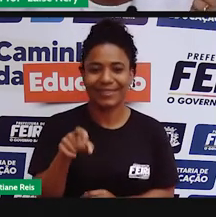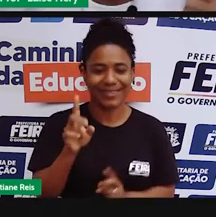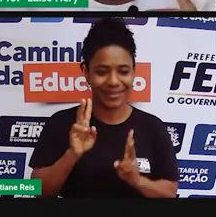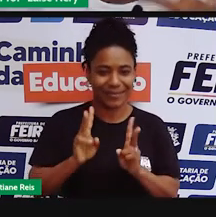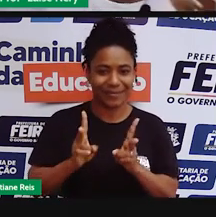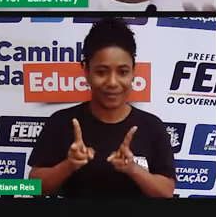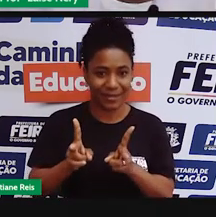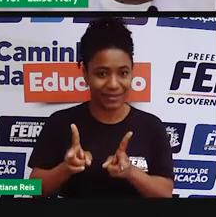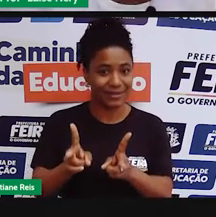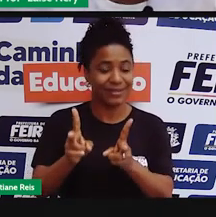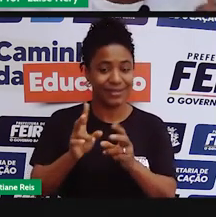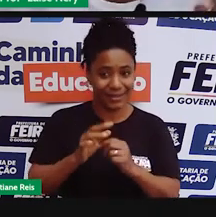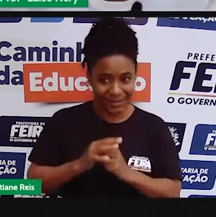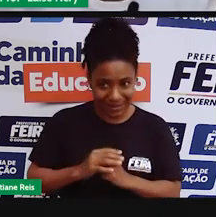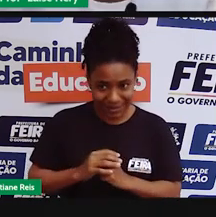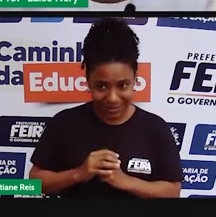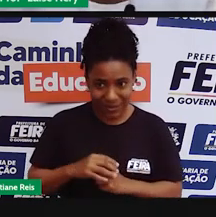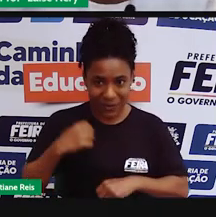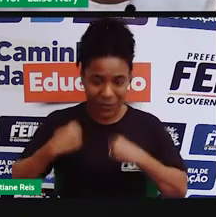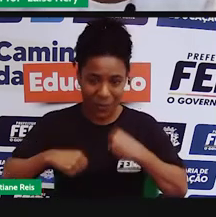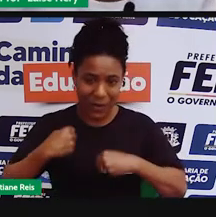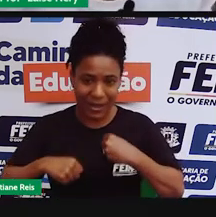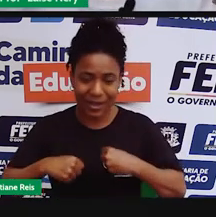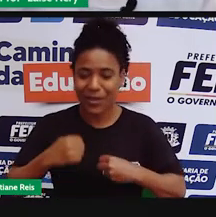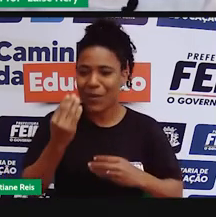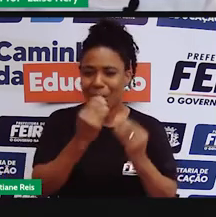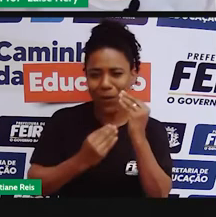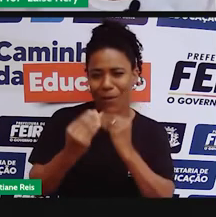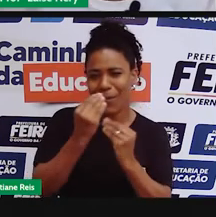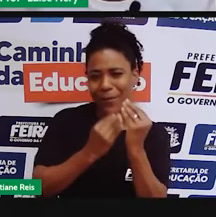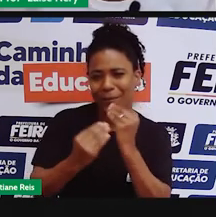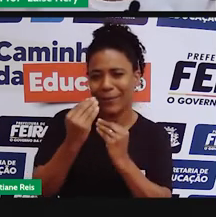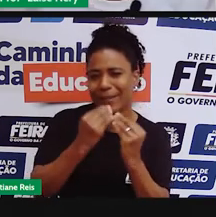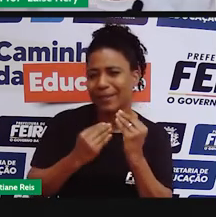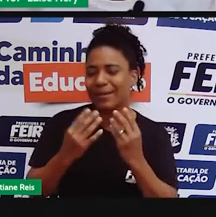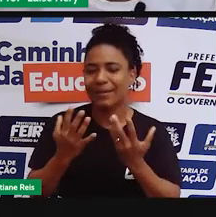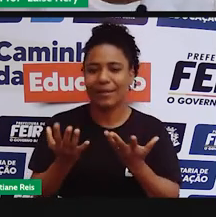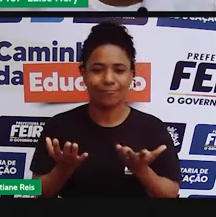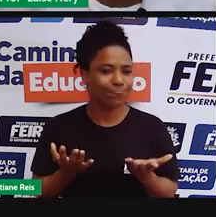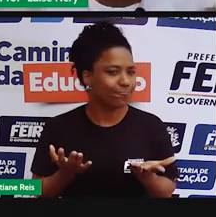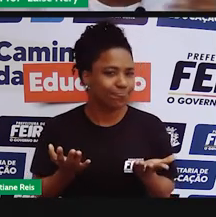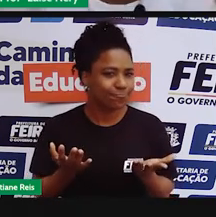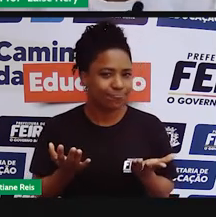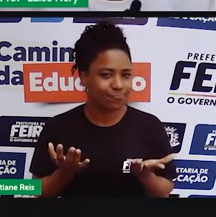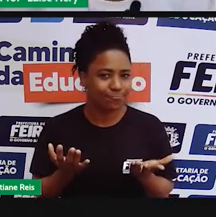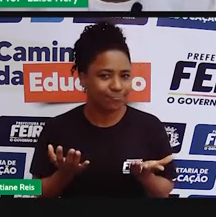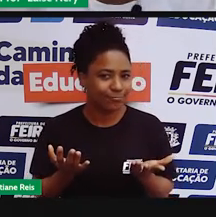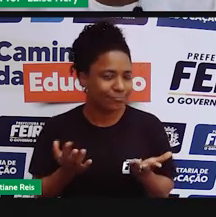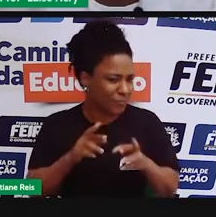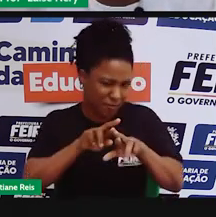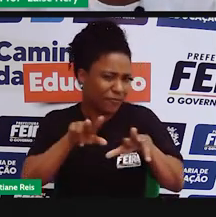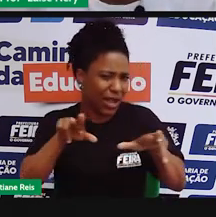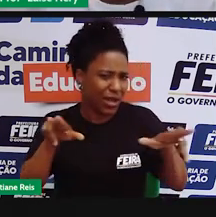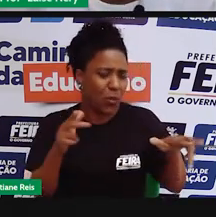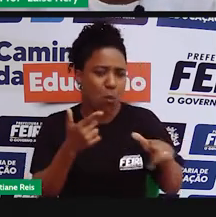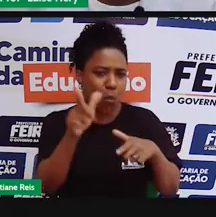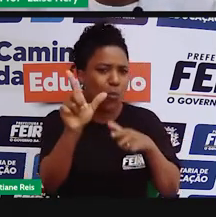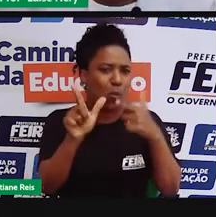permanecer, correr, comer, E foi assim por